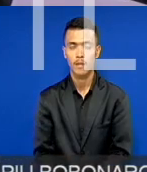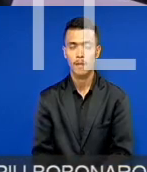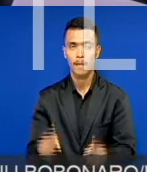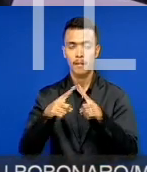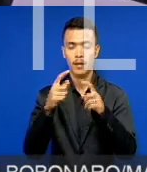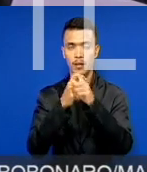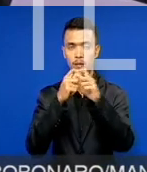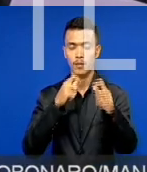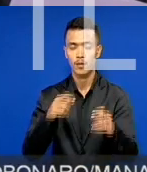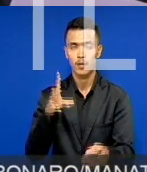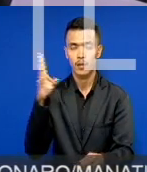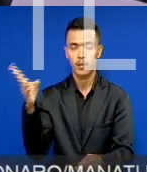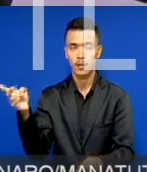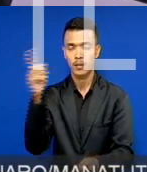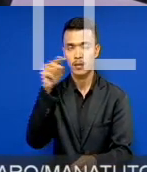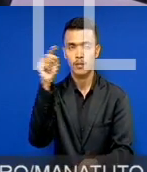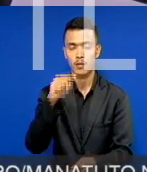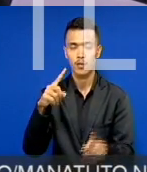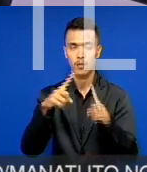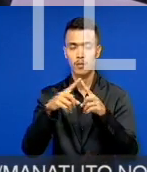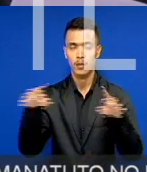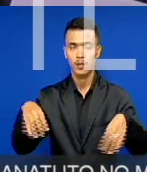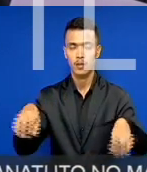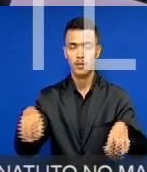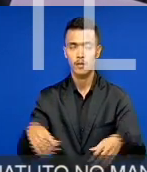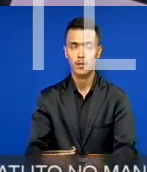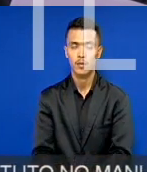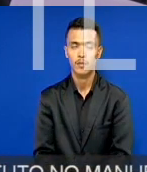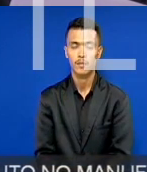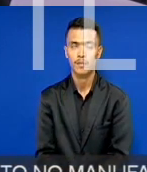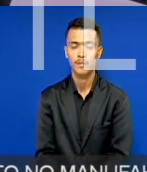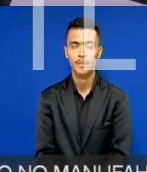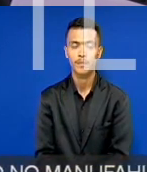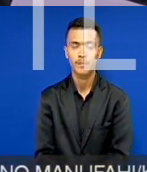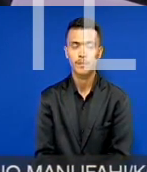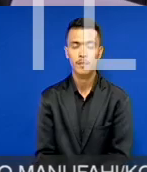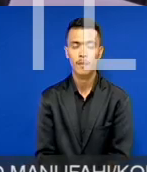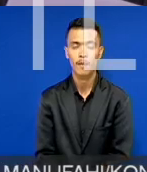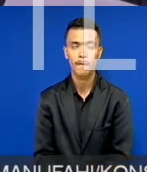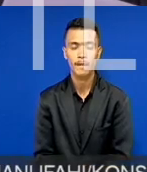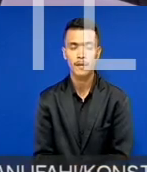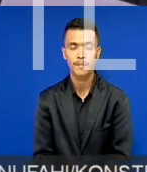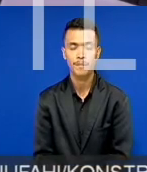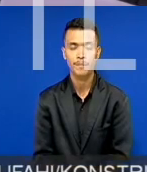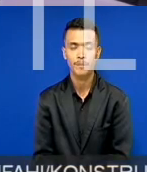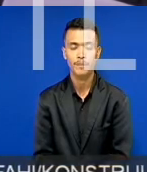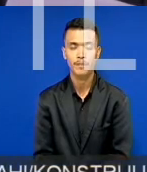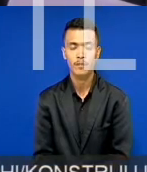para transporte, $600 para mão de obra. Ida nebe kama, ida ne $600,